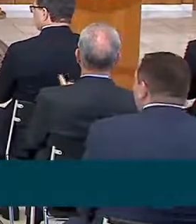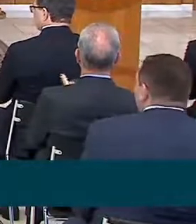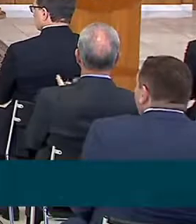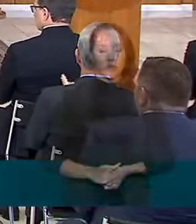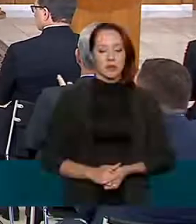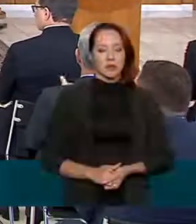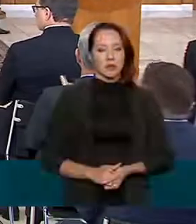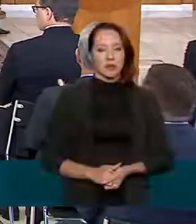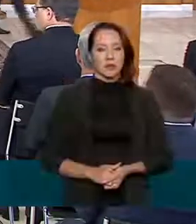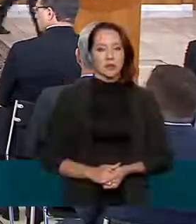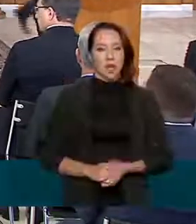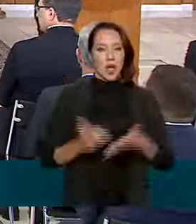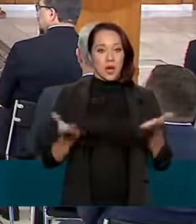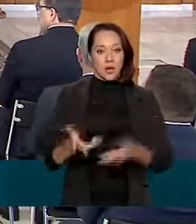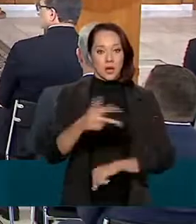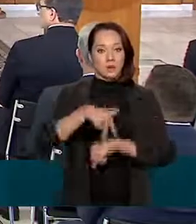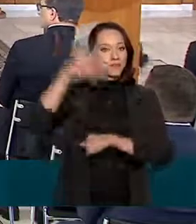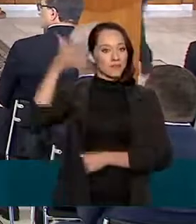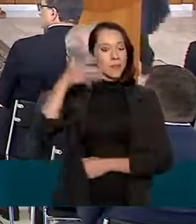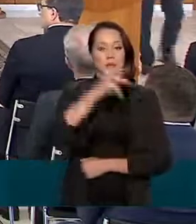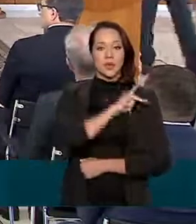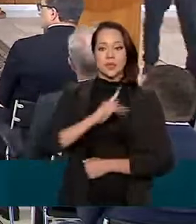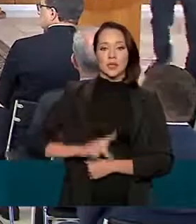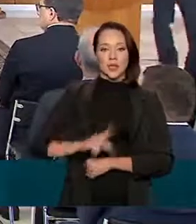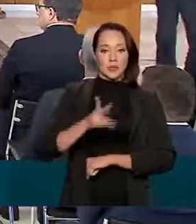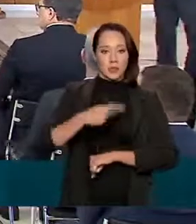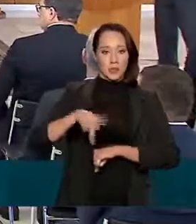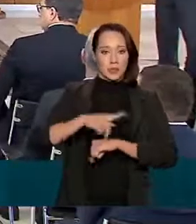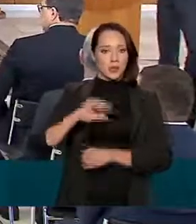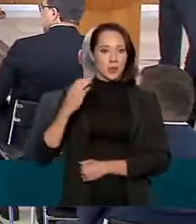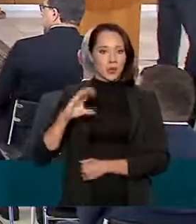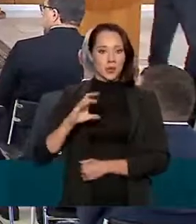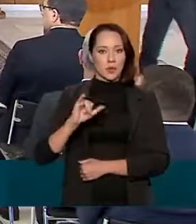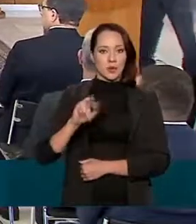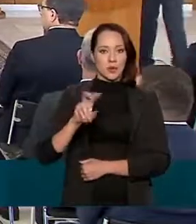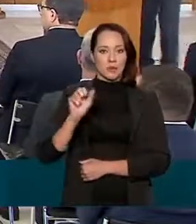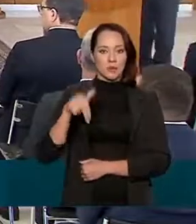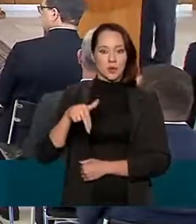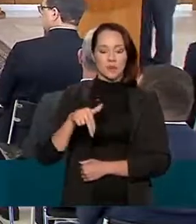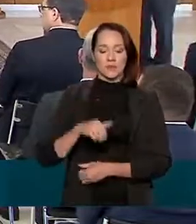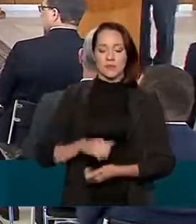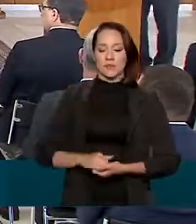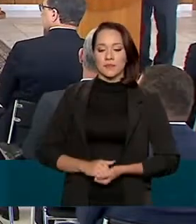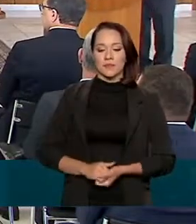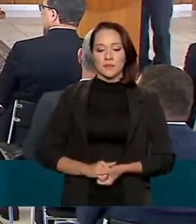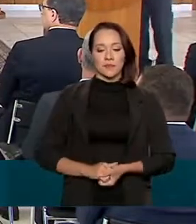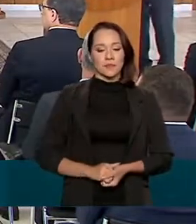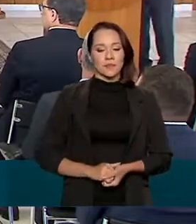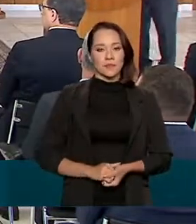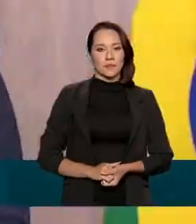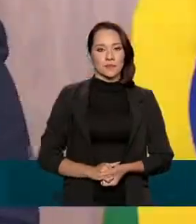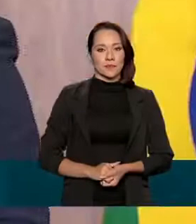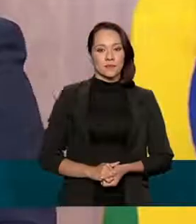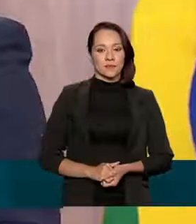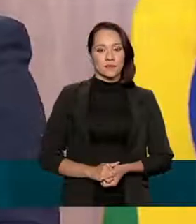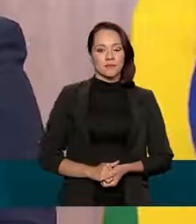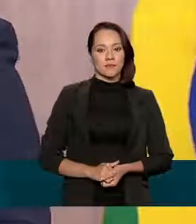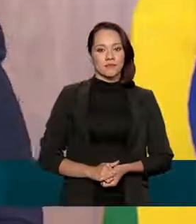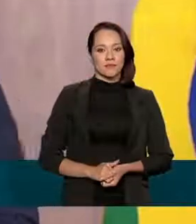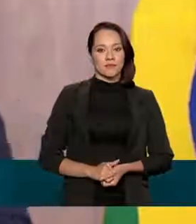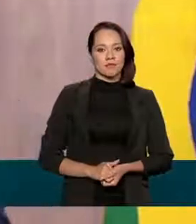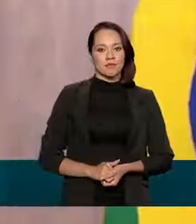o Nelson Roberto fará uso da palavra o Presidente da República da Colômbia Evandro quis Marques emagrece